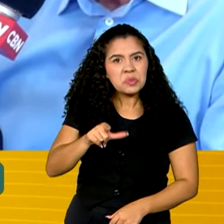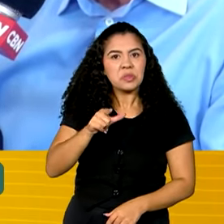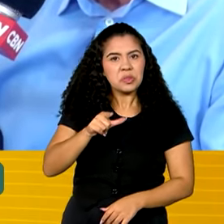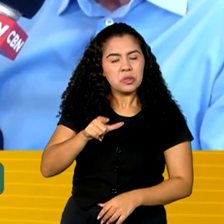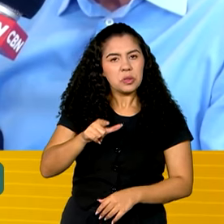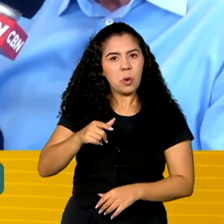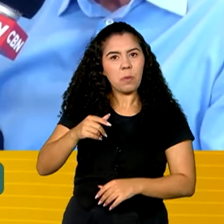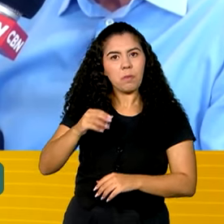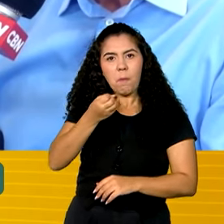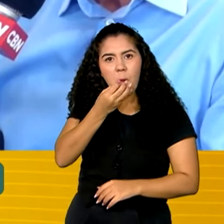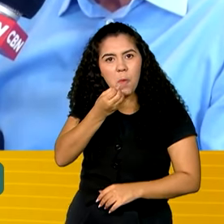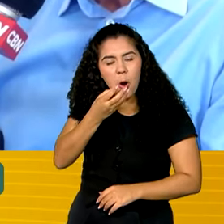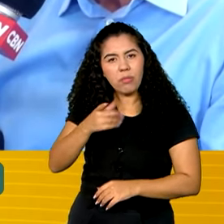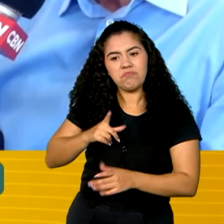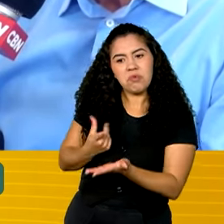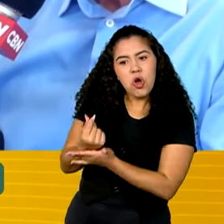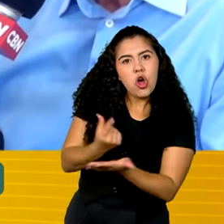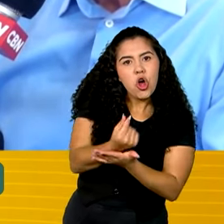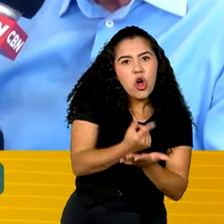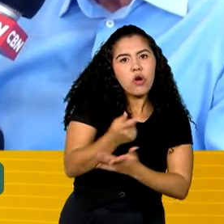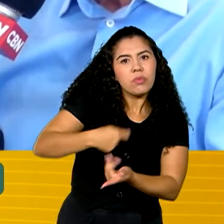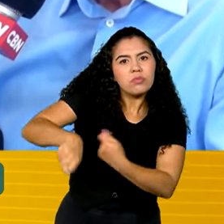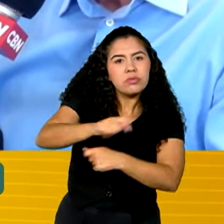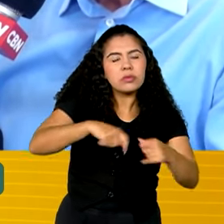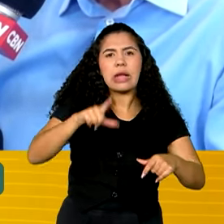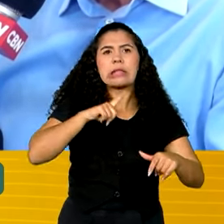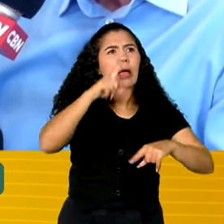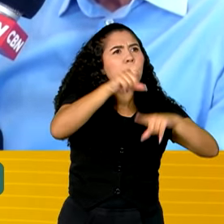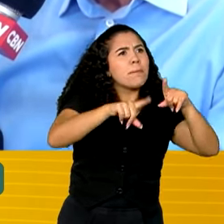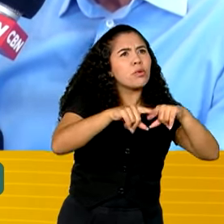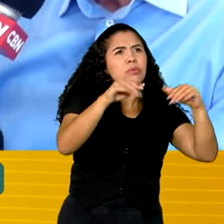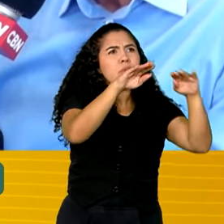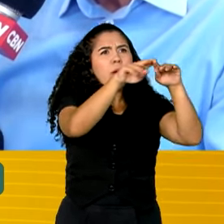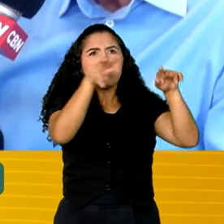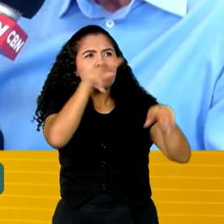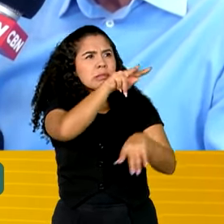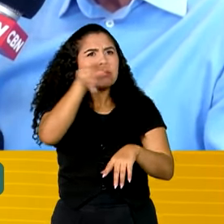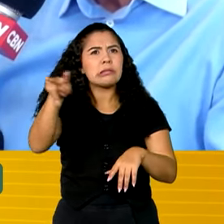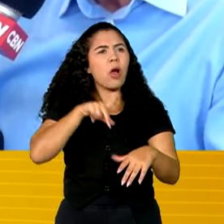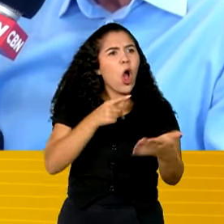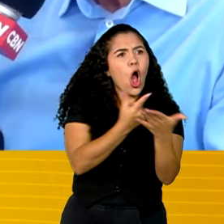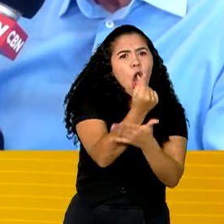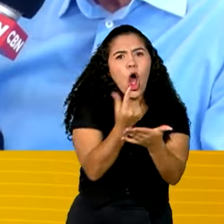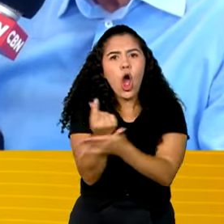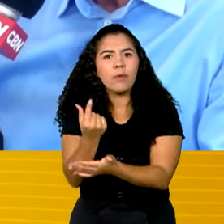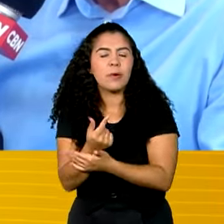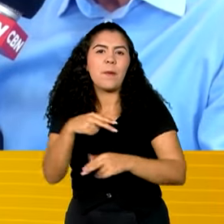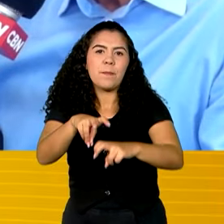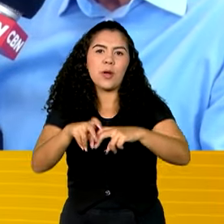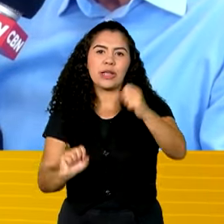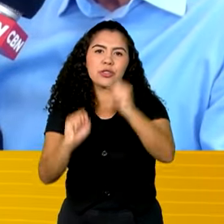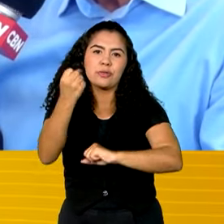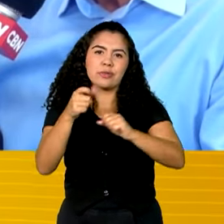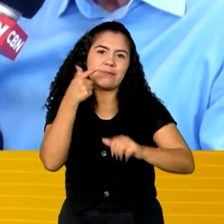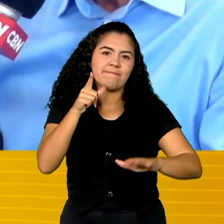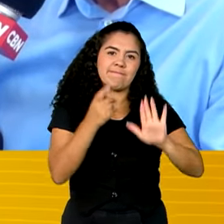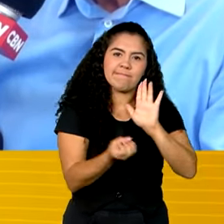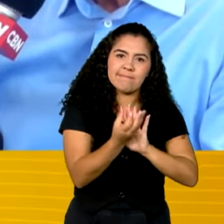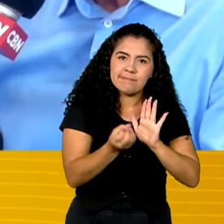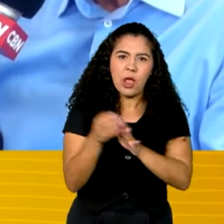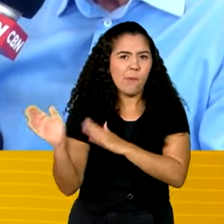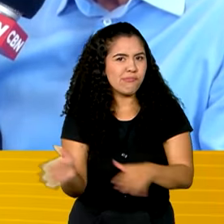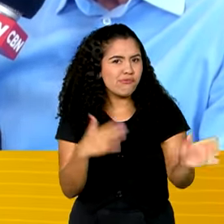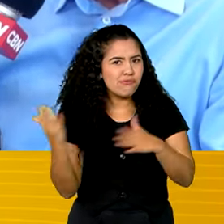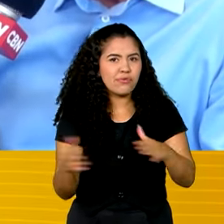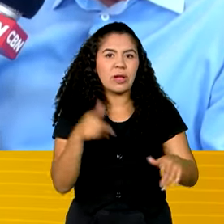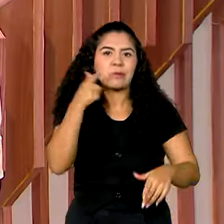vai encontrar nas prateleiras os produtos graças à indústria que está produzindo. Então, isso, de alguma forma, ajuda a